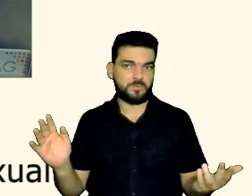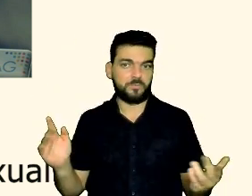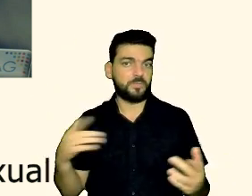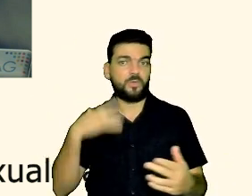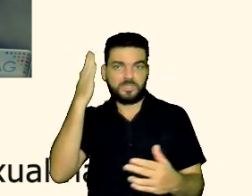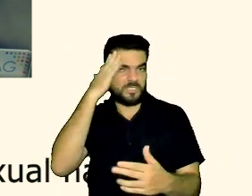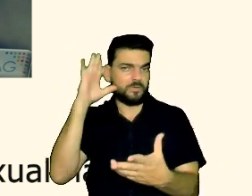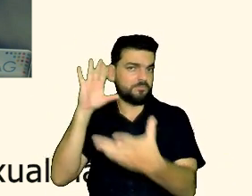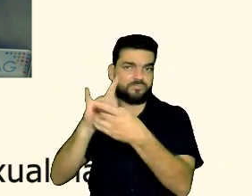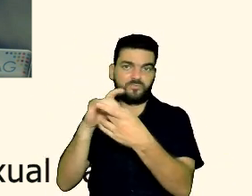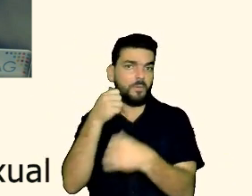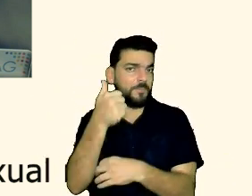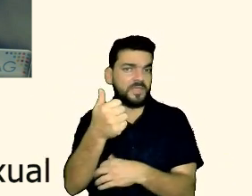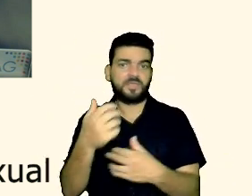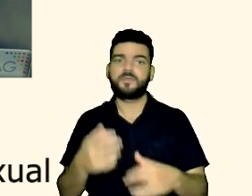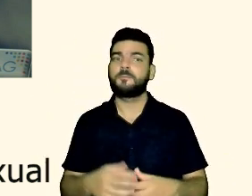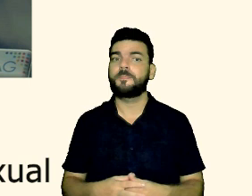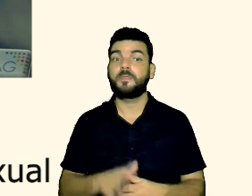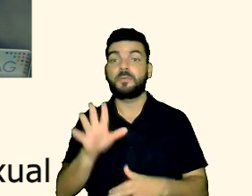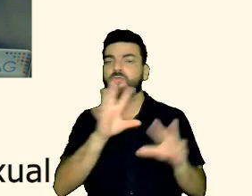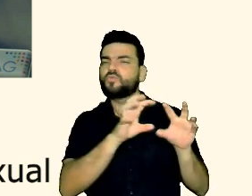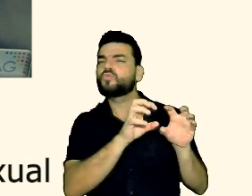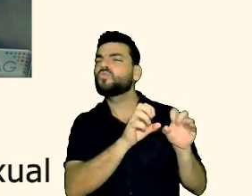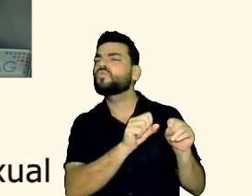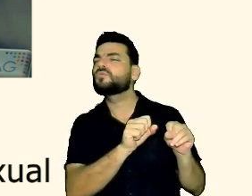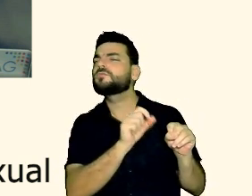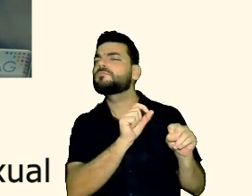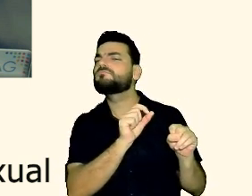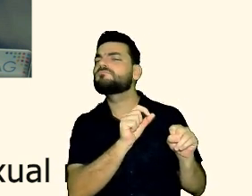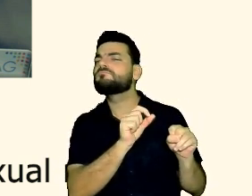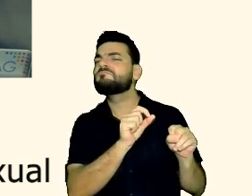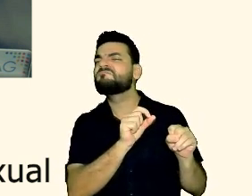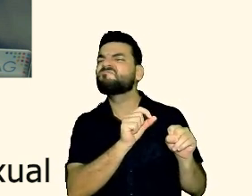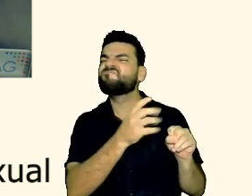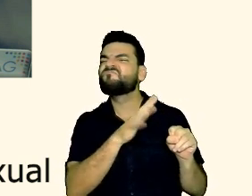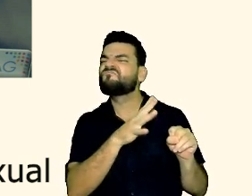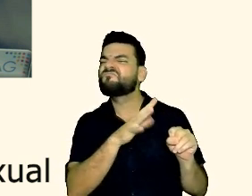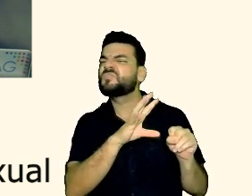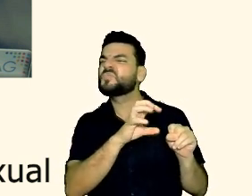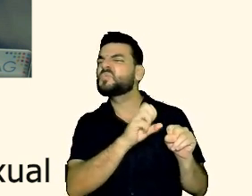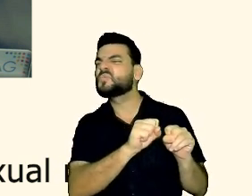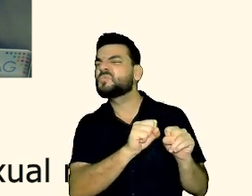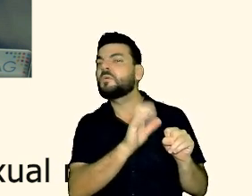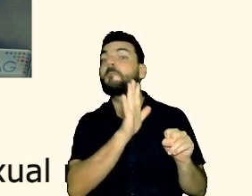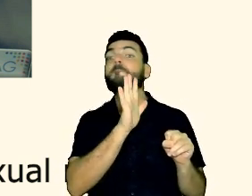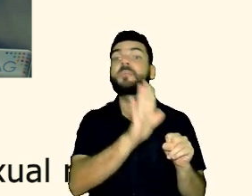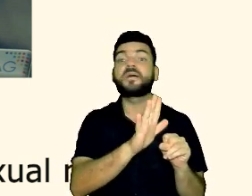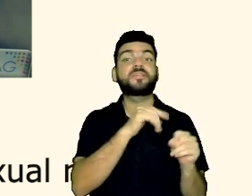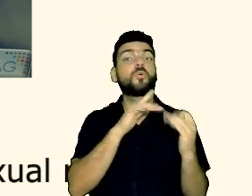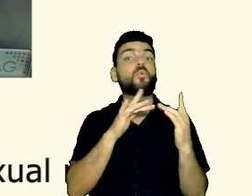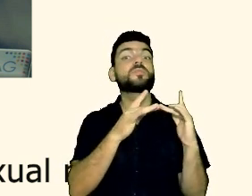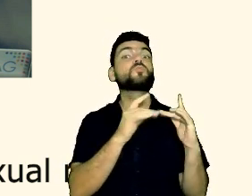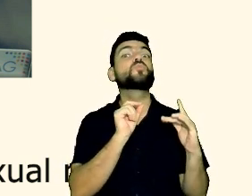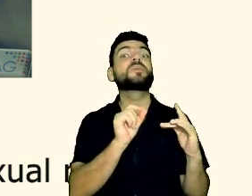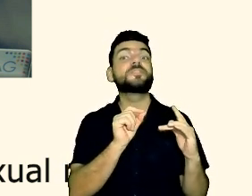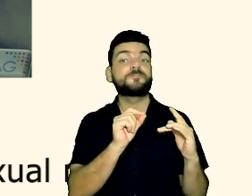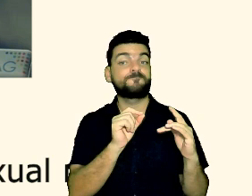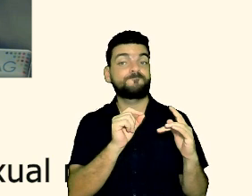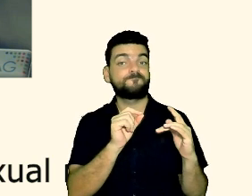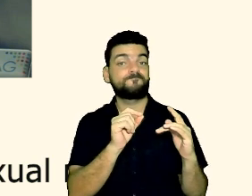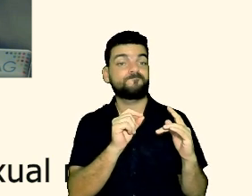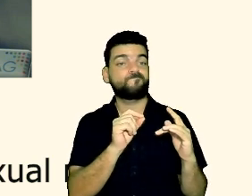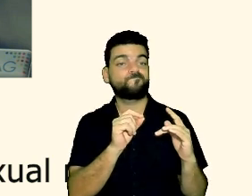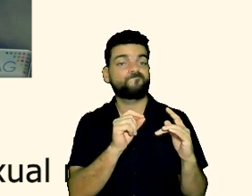é tão sombra assim, mas ele tem uma relação com o fato de nós não termos garantia nenhuma do que o que eu